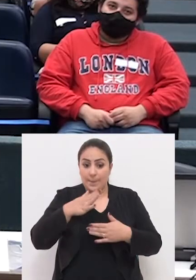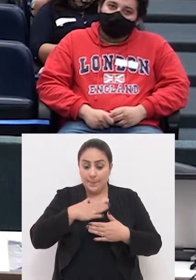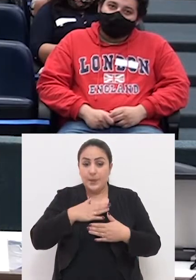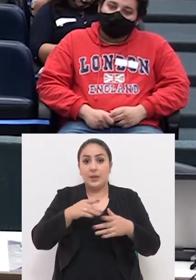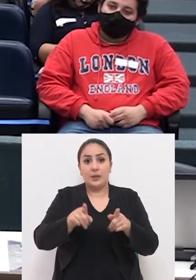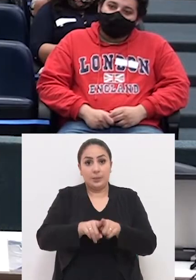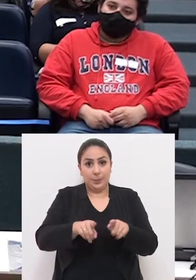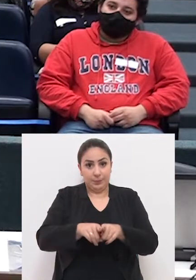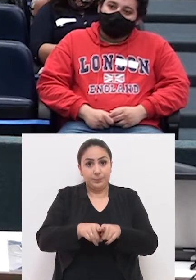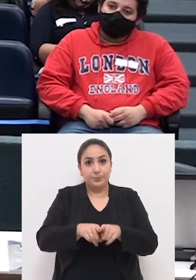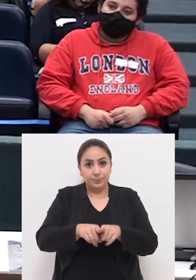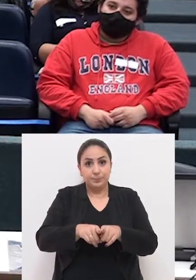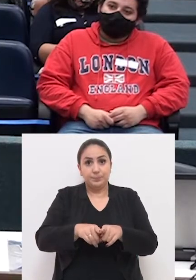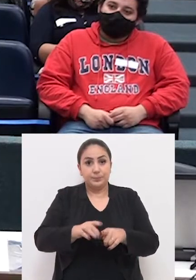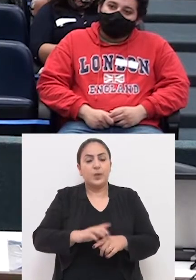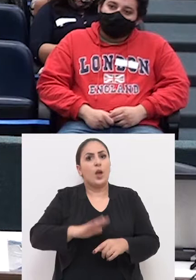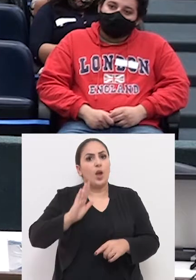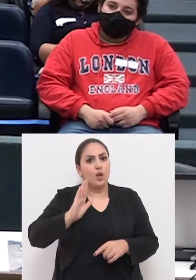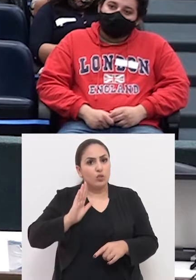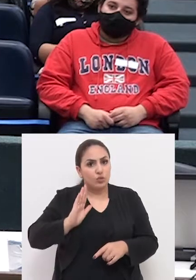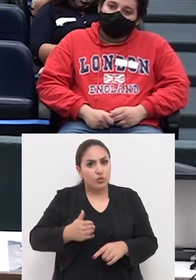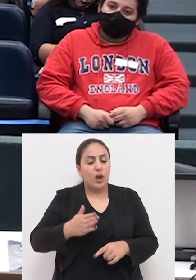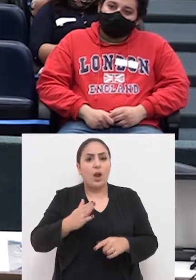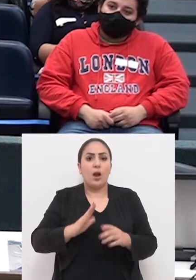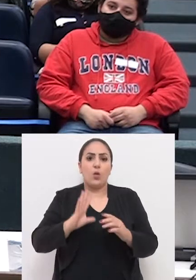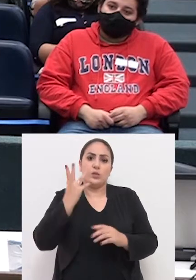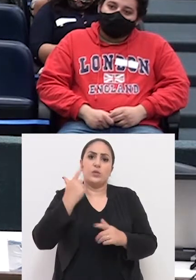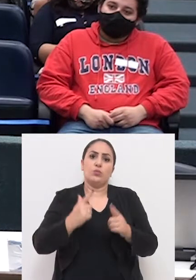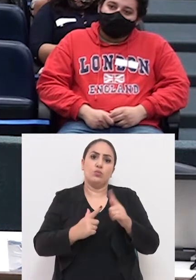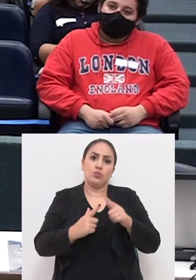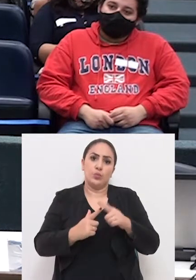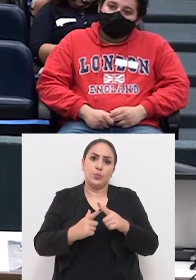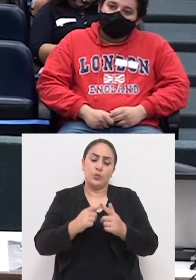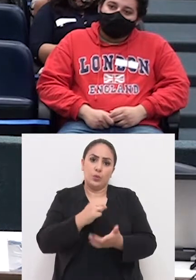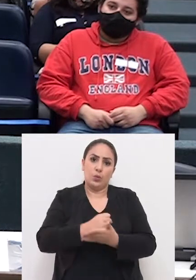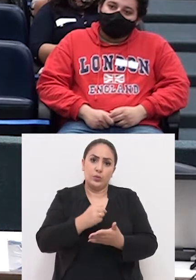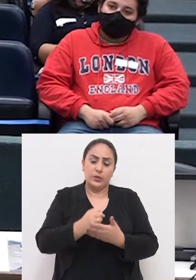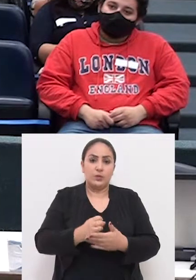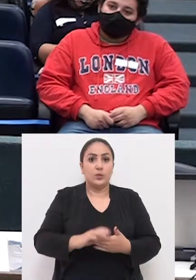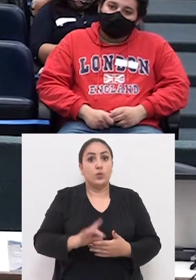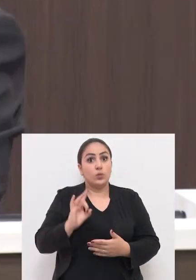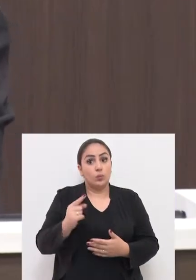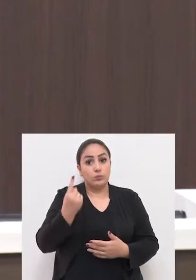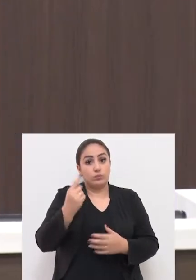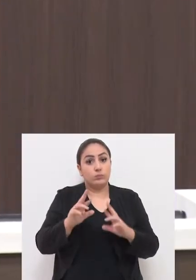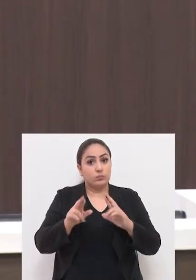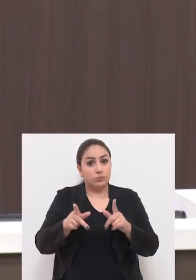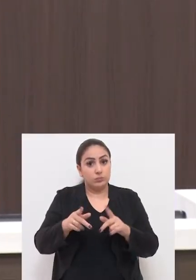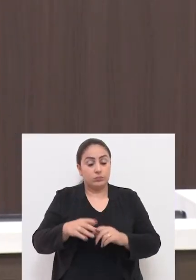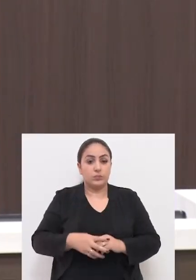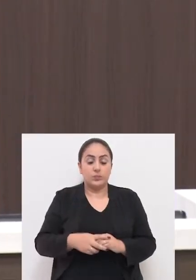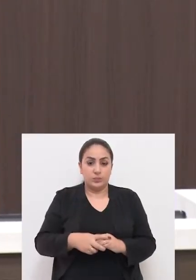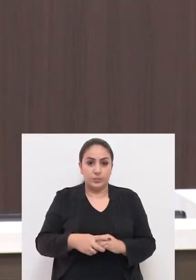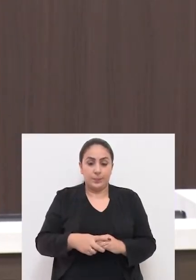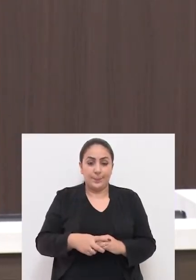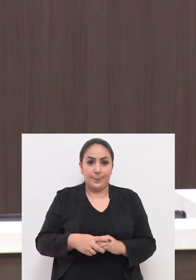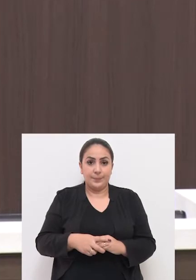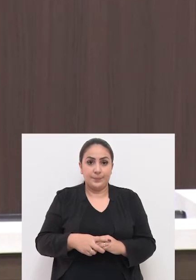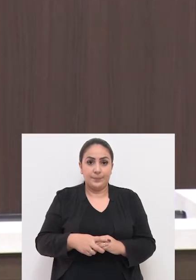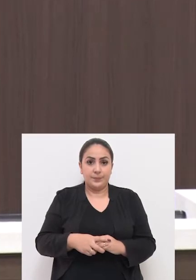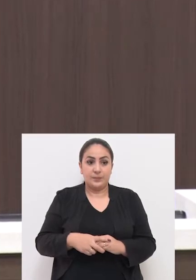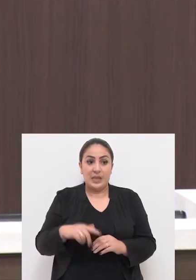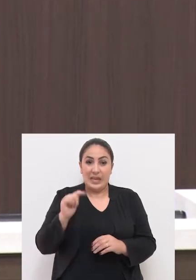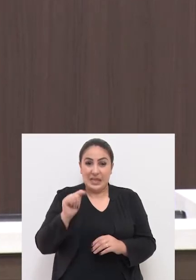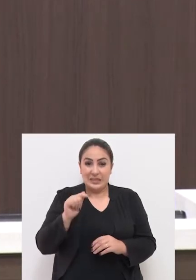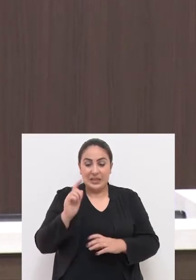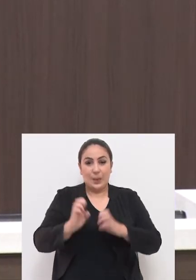administrações, inclusive a minha, já fez esse tipo de contrato. Com um diferencial.